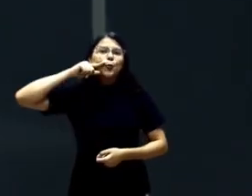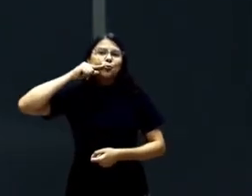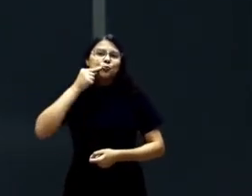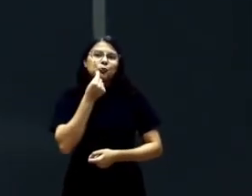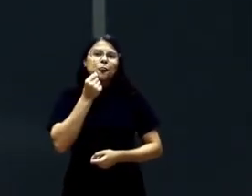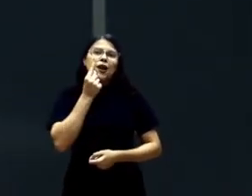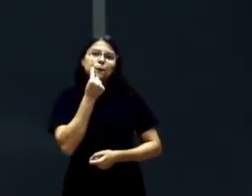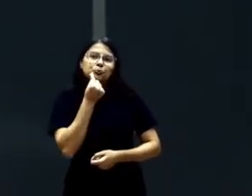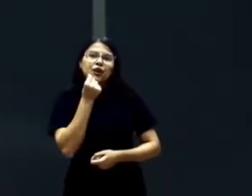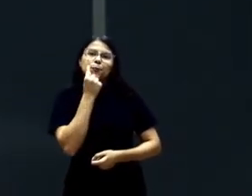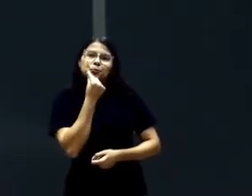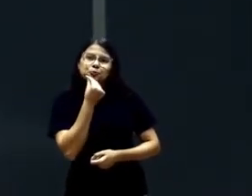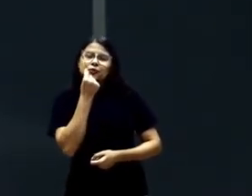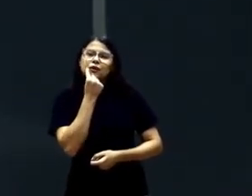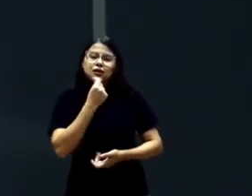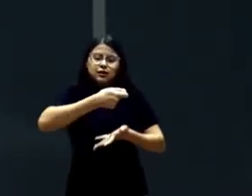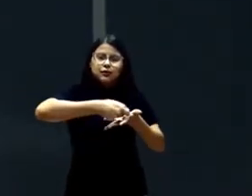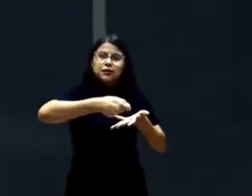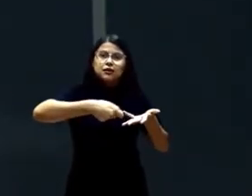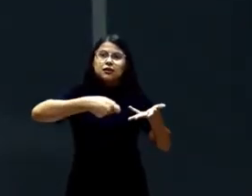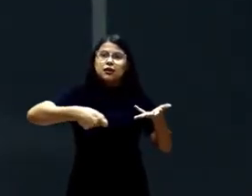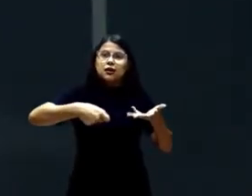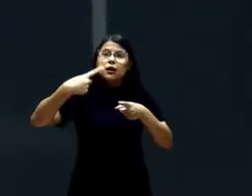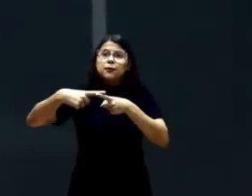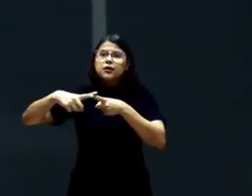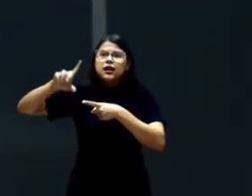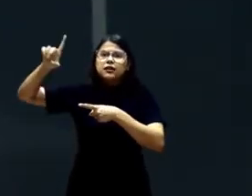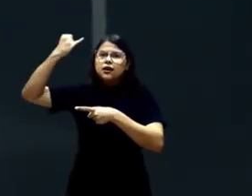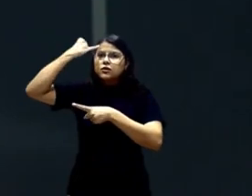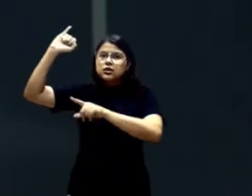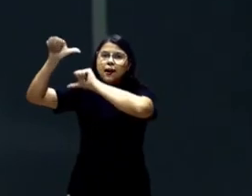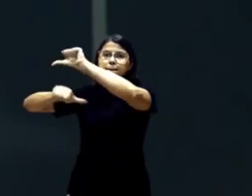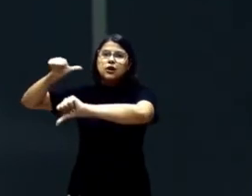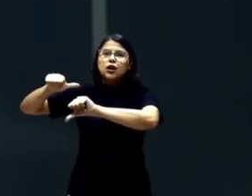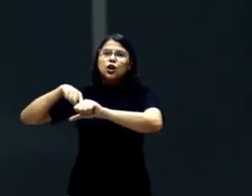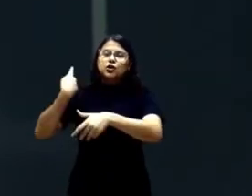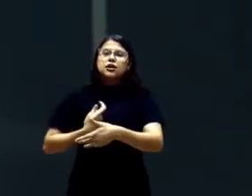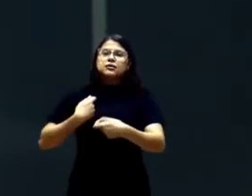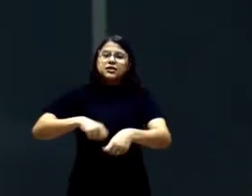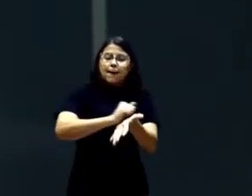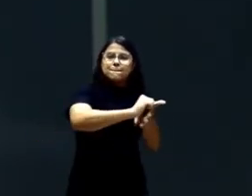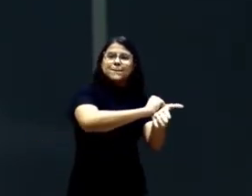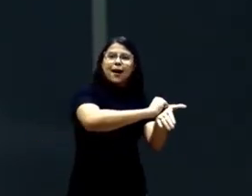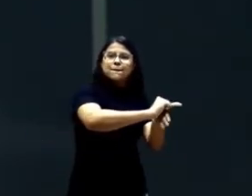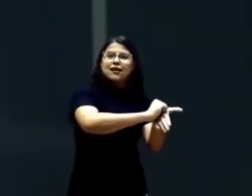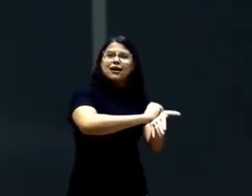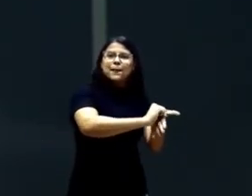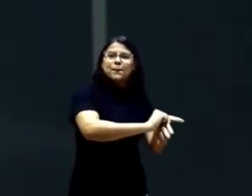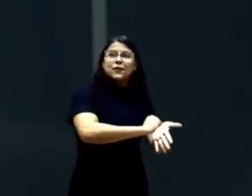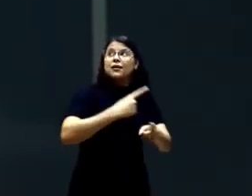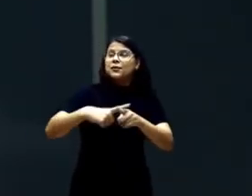momento nós temos que apagar os nossos planos. Porque o plano que